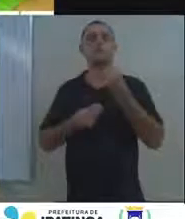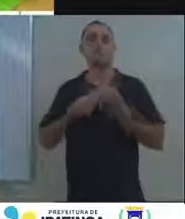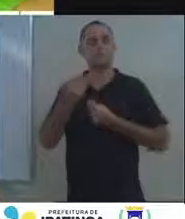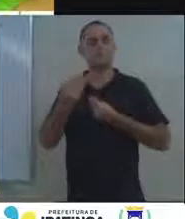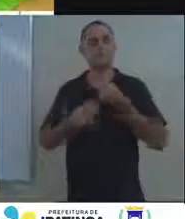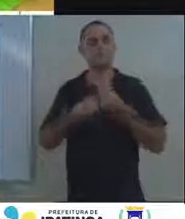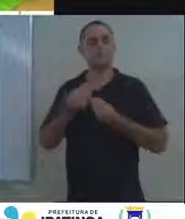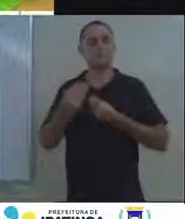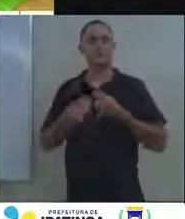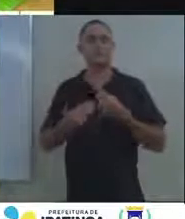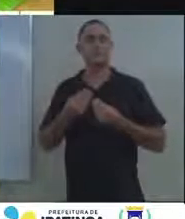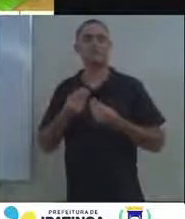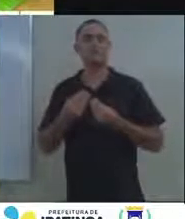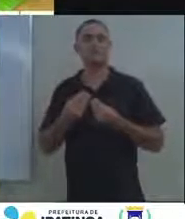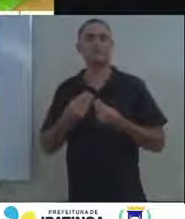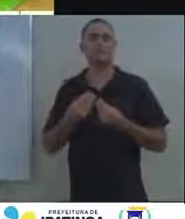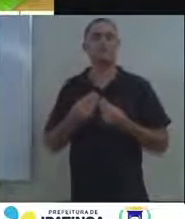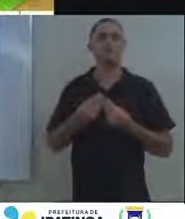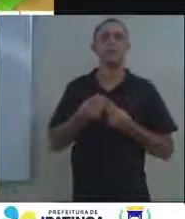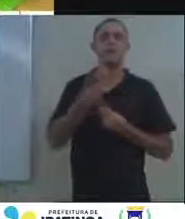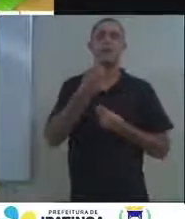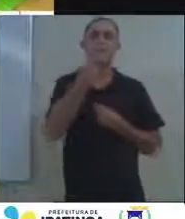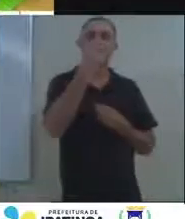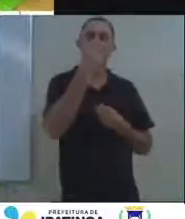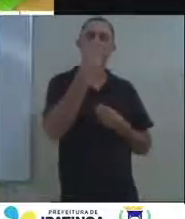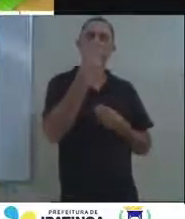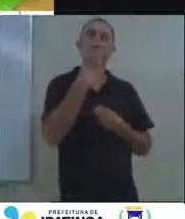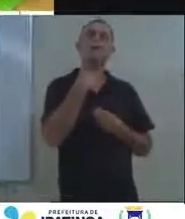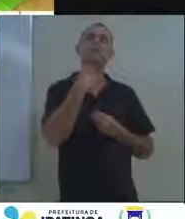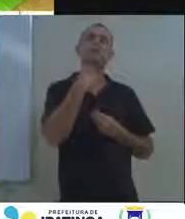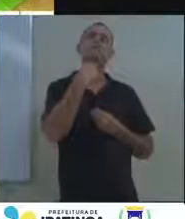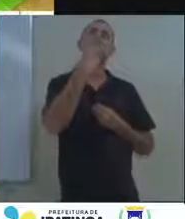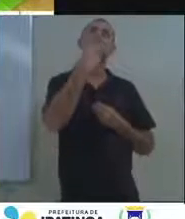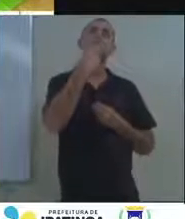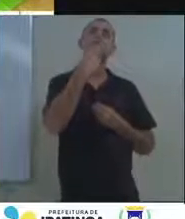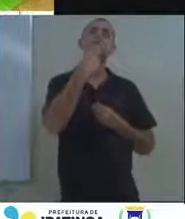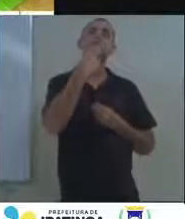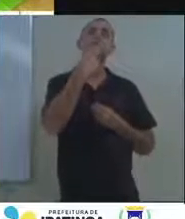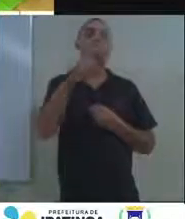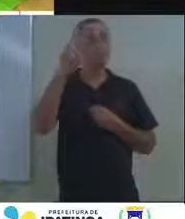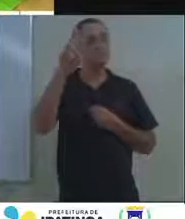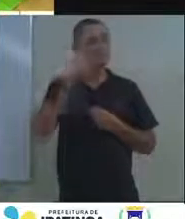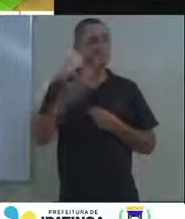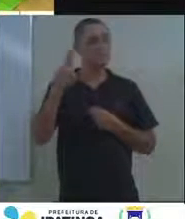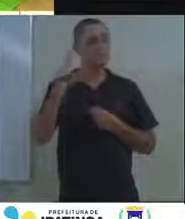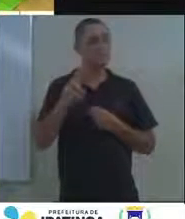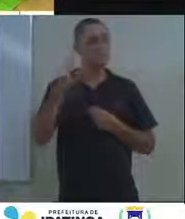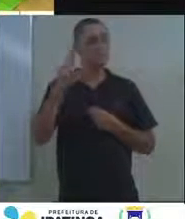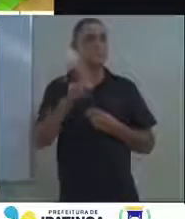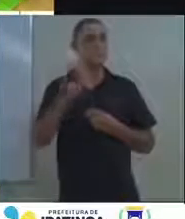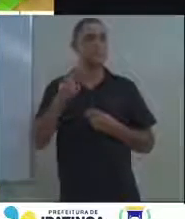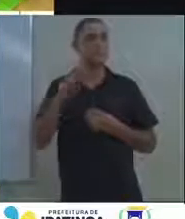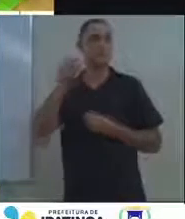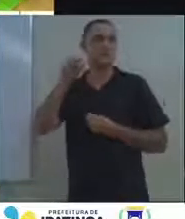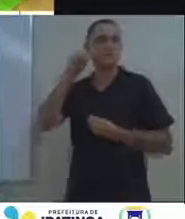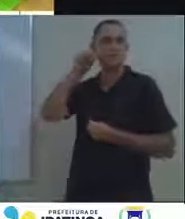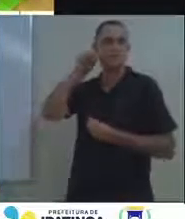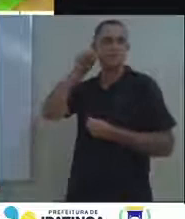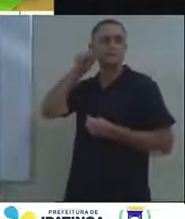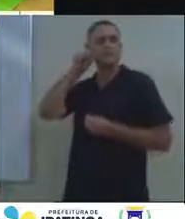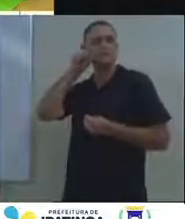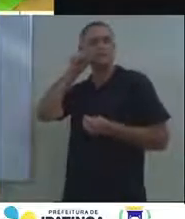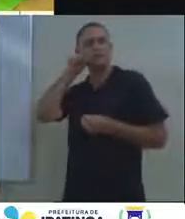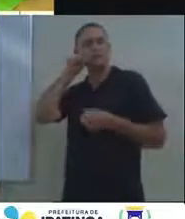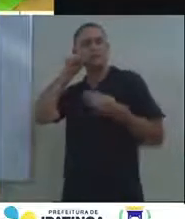de amplificar o som da nossa voz é utilizar equipamentos para nos auxiliar, que é o microfone, né? A